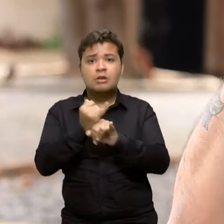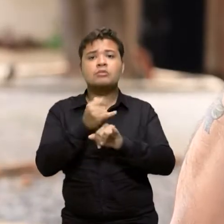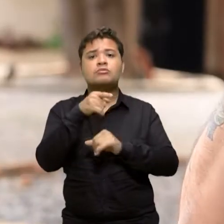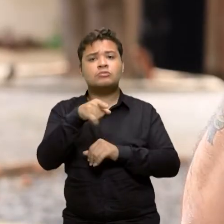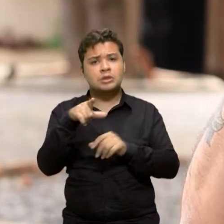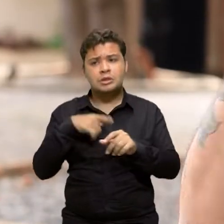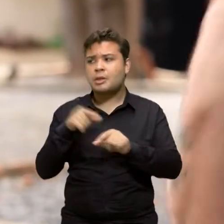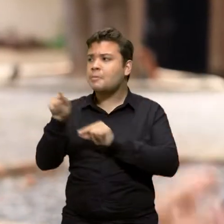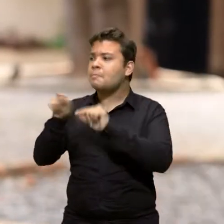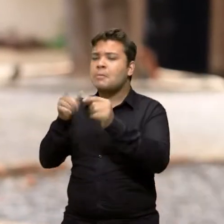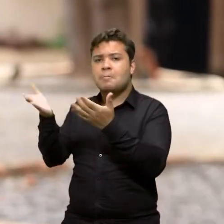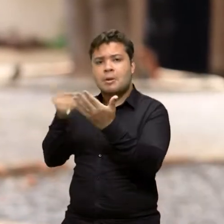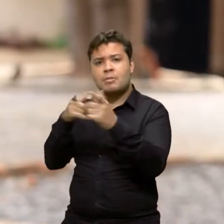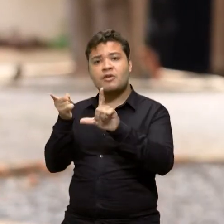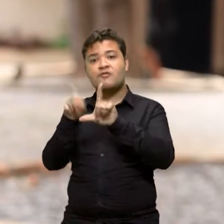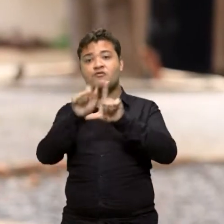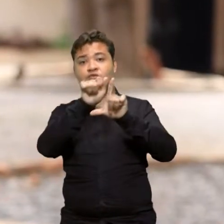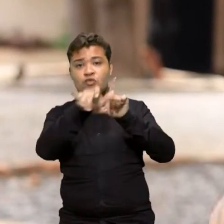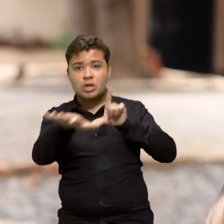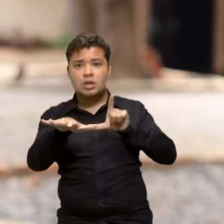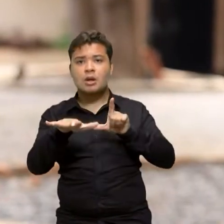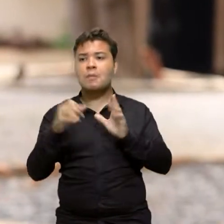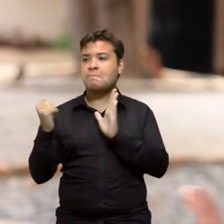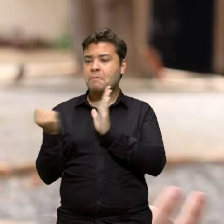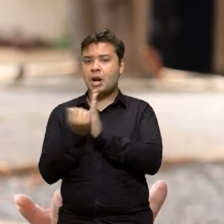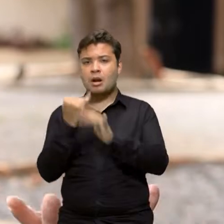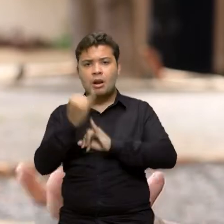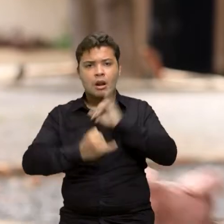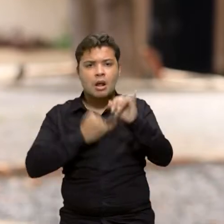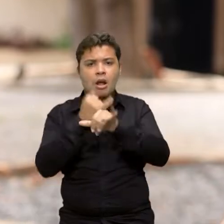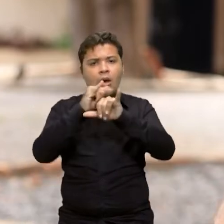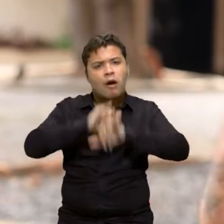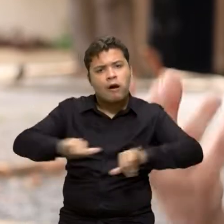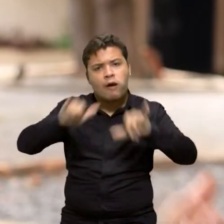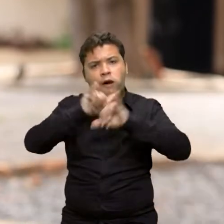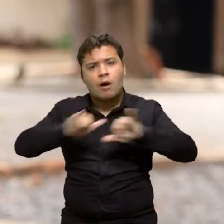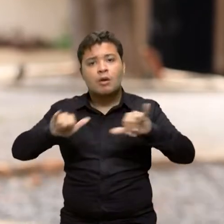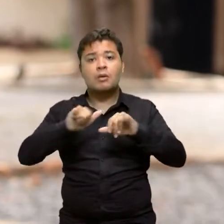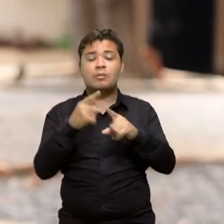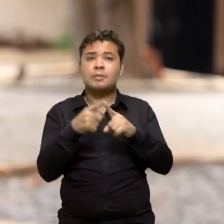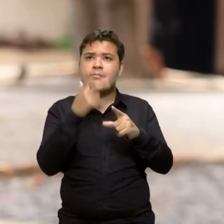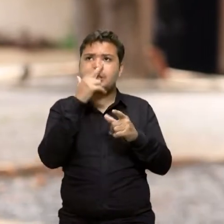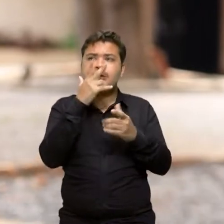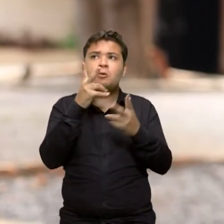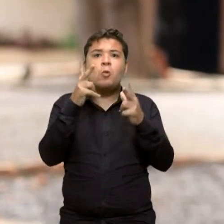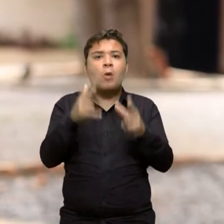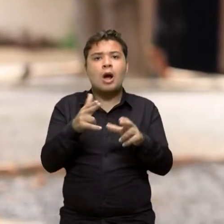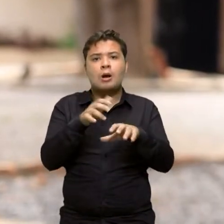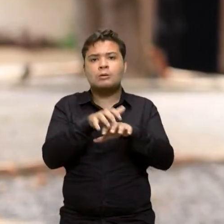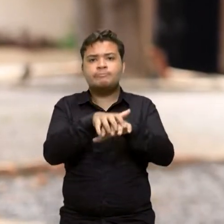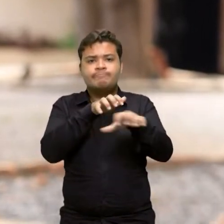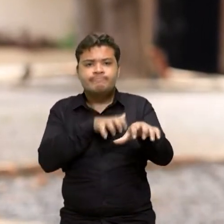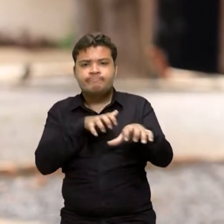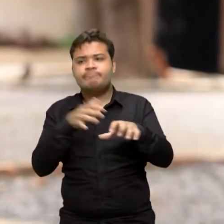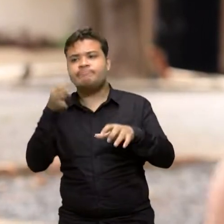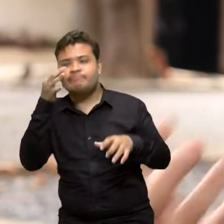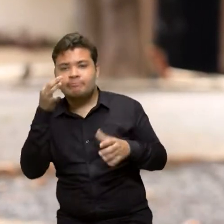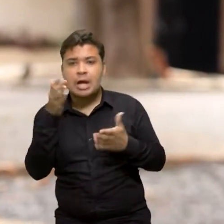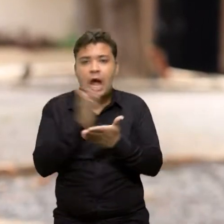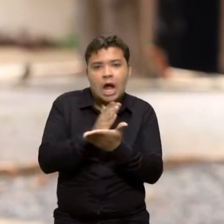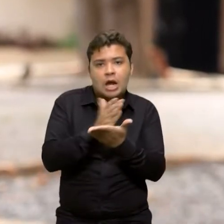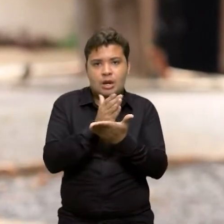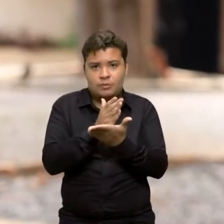com influenciadores, com marcas, e porque a gente é meio que um festival híbrido. Eu acho que as coisas hoje tendem